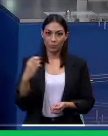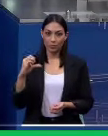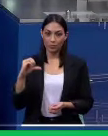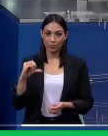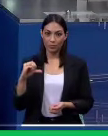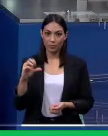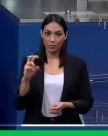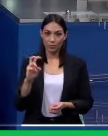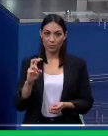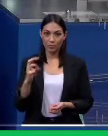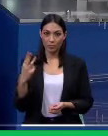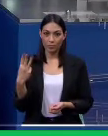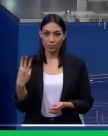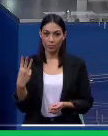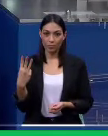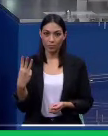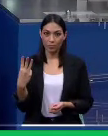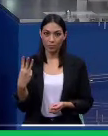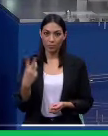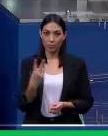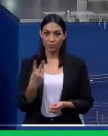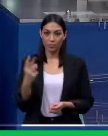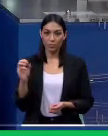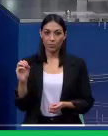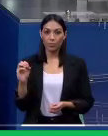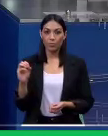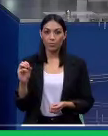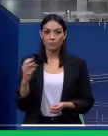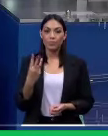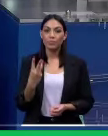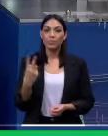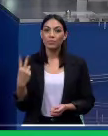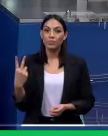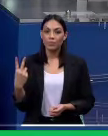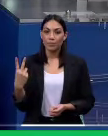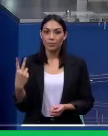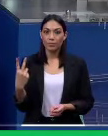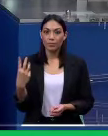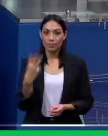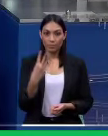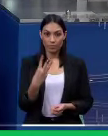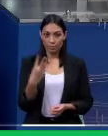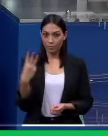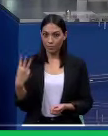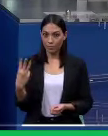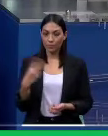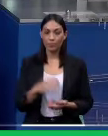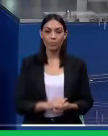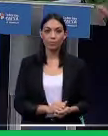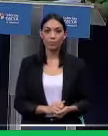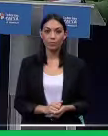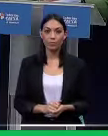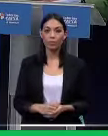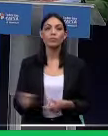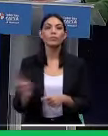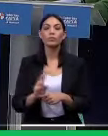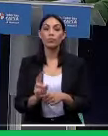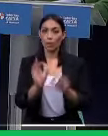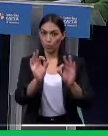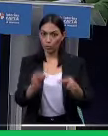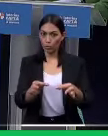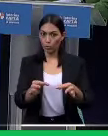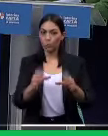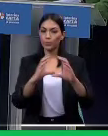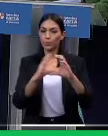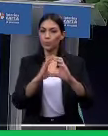49... 53, 20, 32 e 33. Os auditores